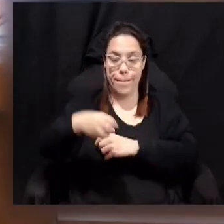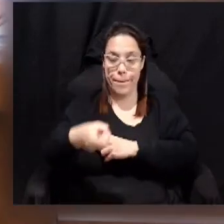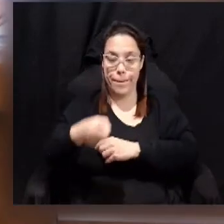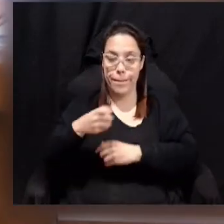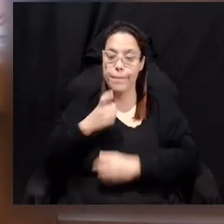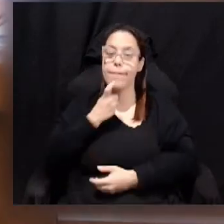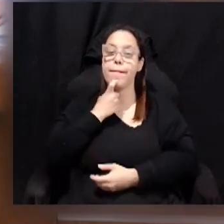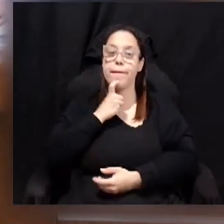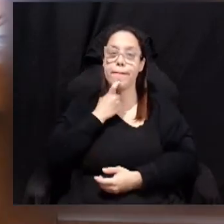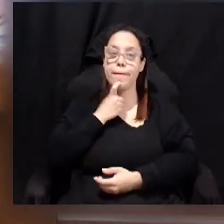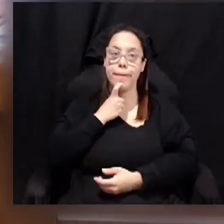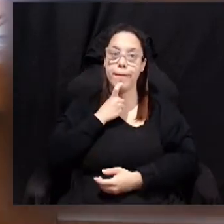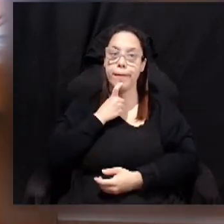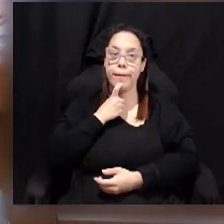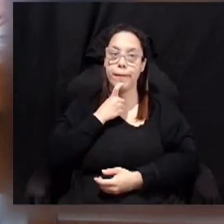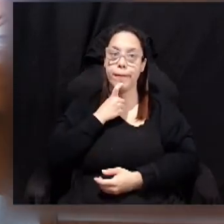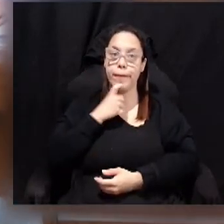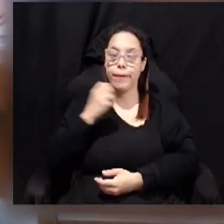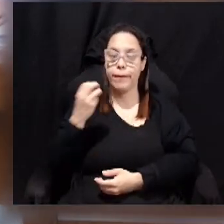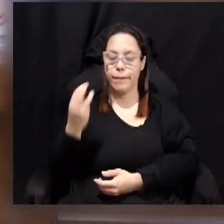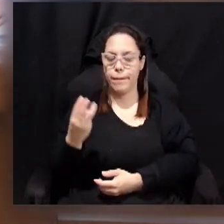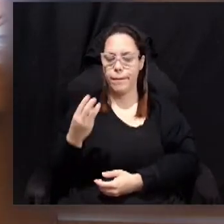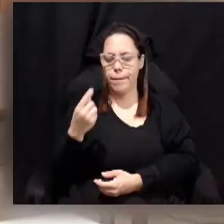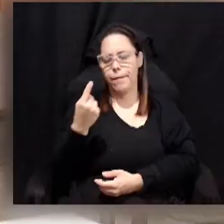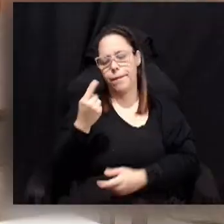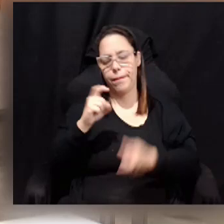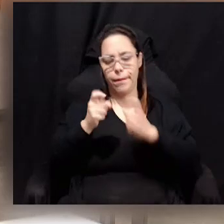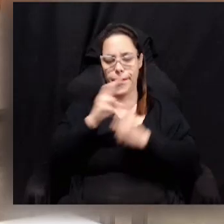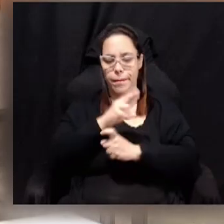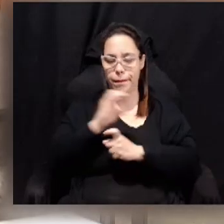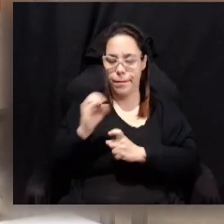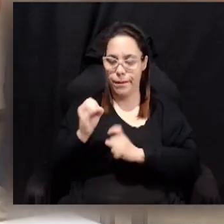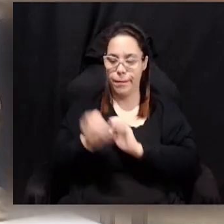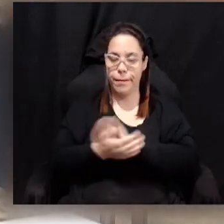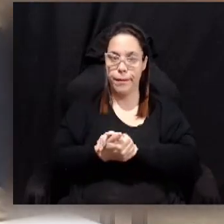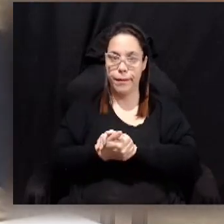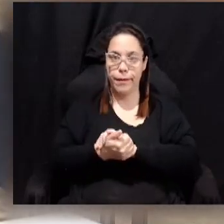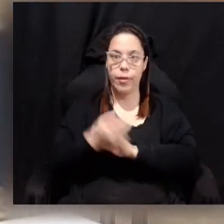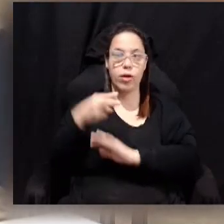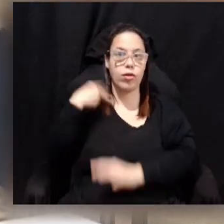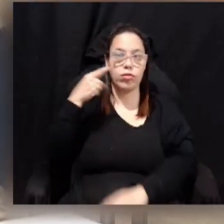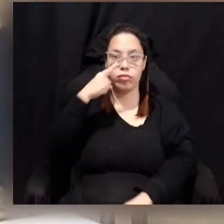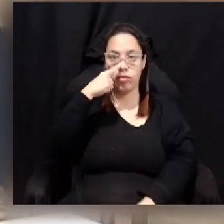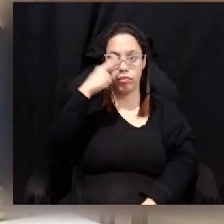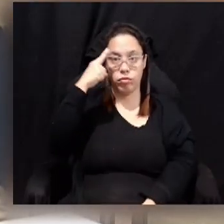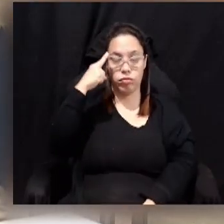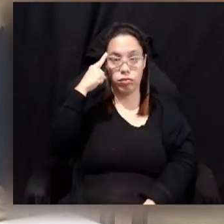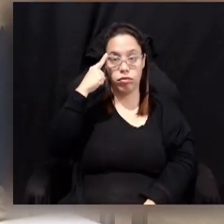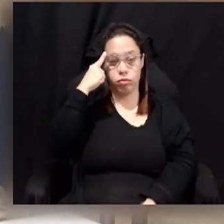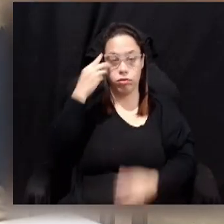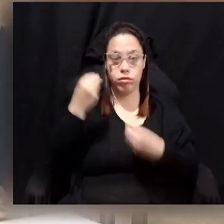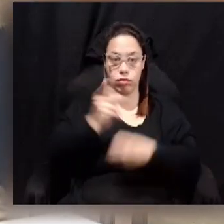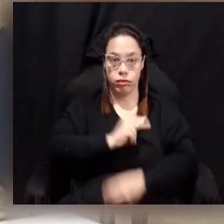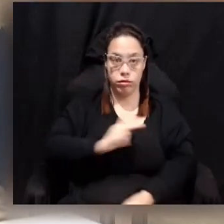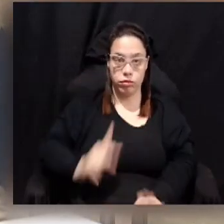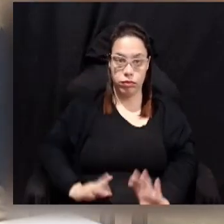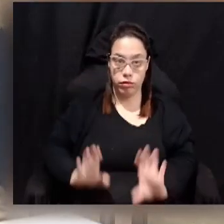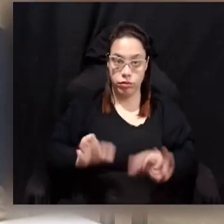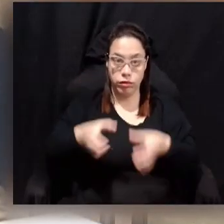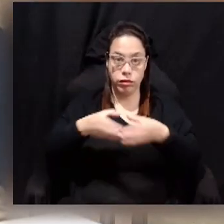realizado durante a 31ª reunião ordinária. A vereadora Paola Miguel, como presidente da Comissão de